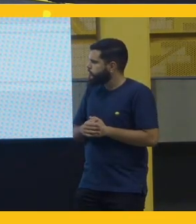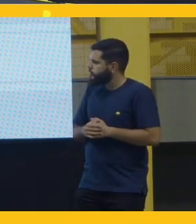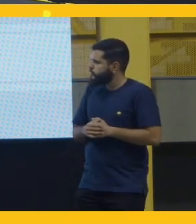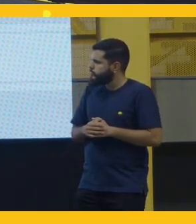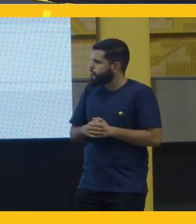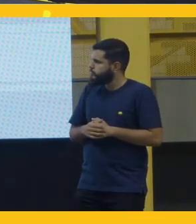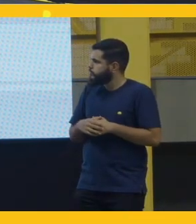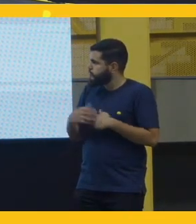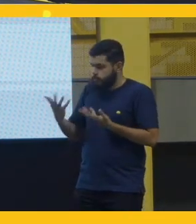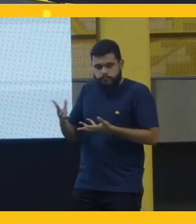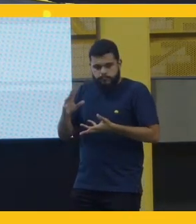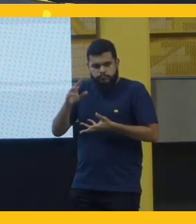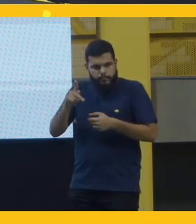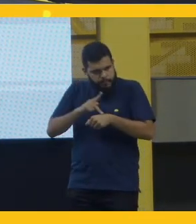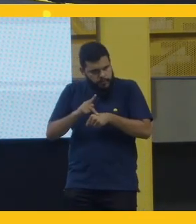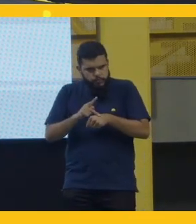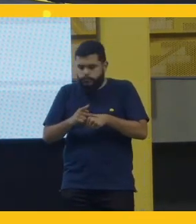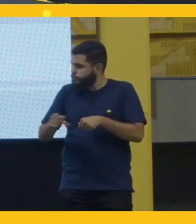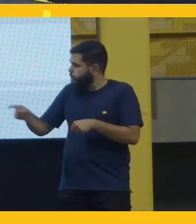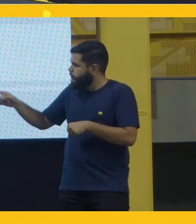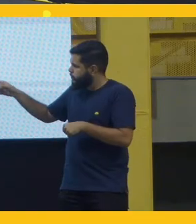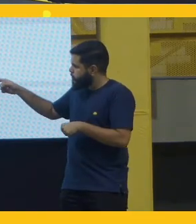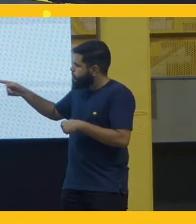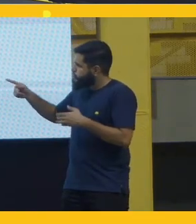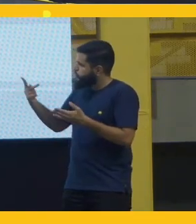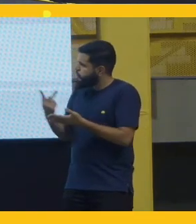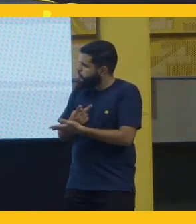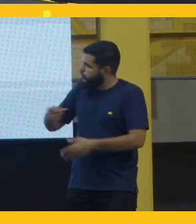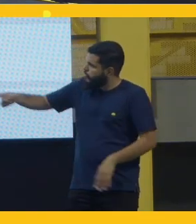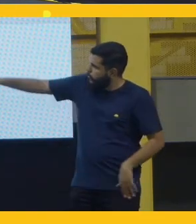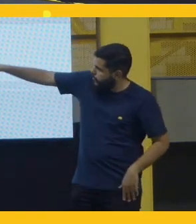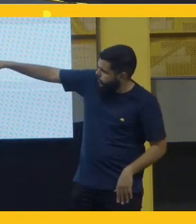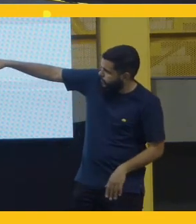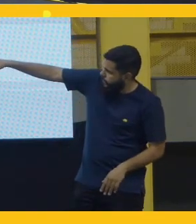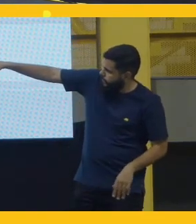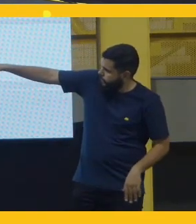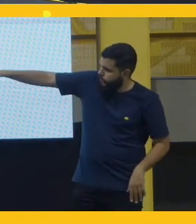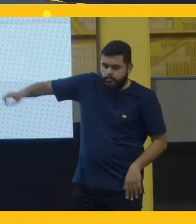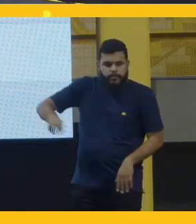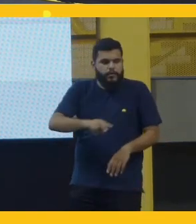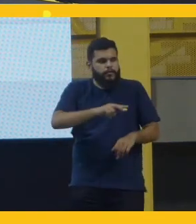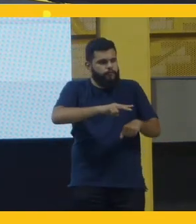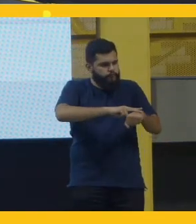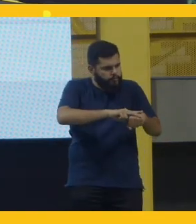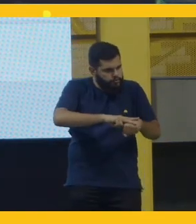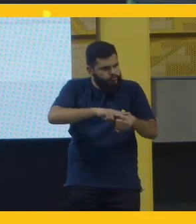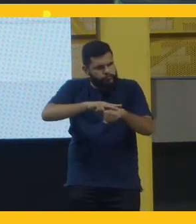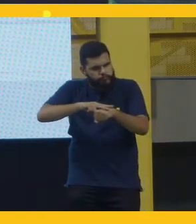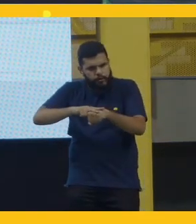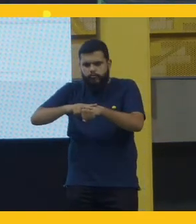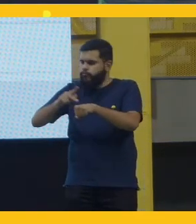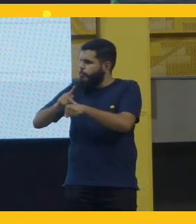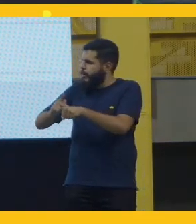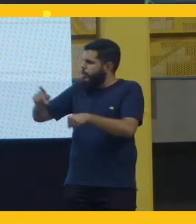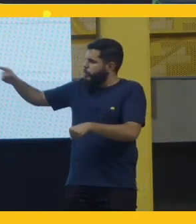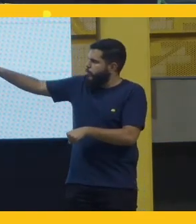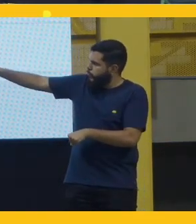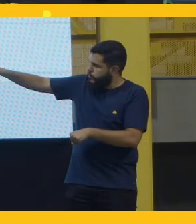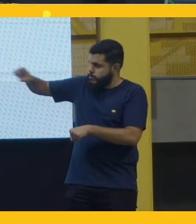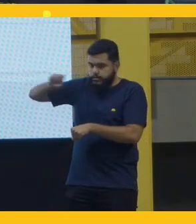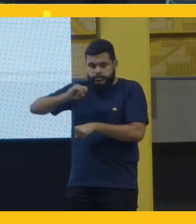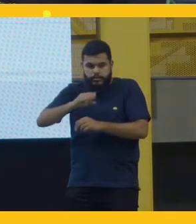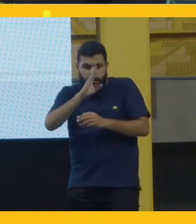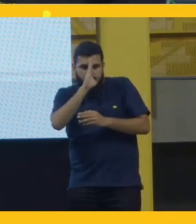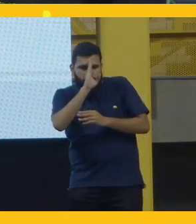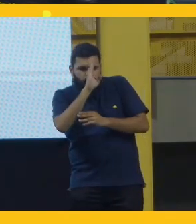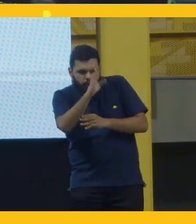Então vai ficar preto. Exatamente do jeito que diz aqui, ó. Se você iluminar um objeto vermelho com uma luz